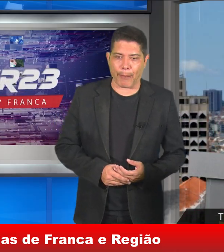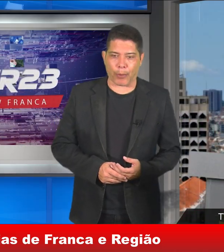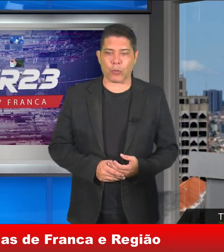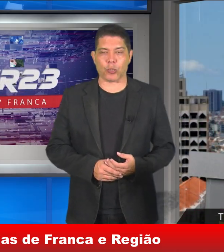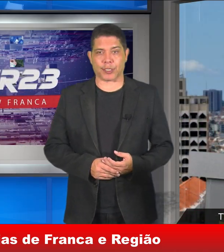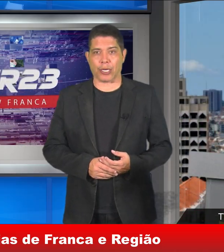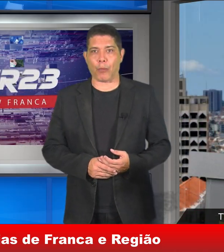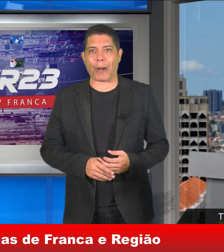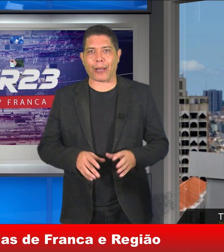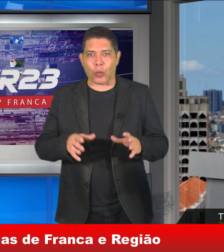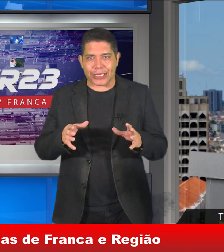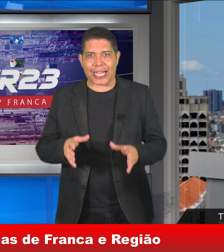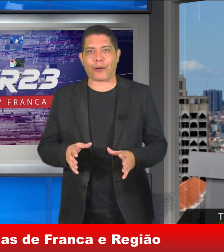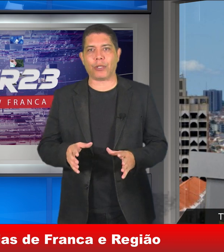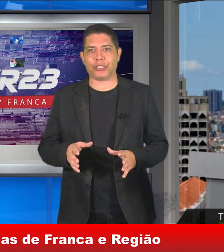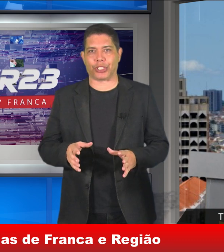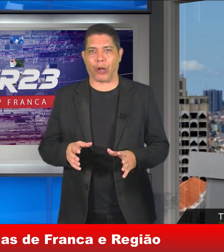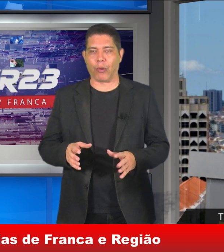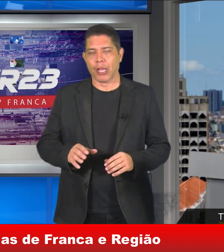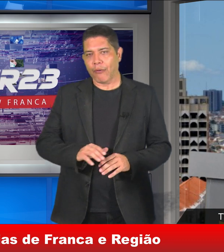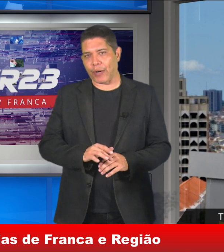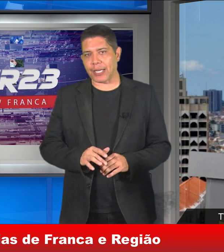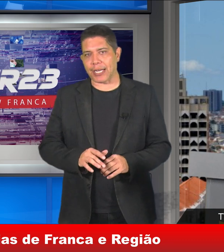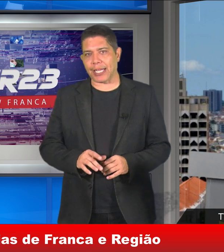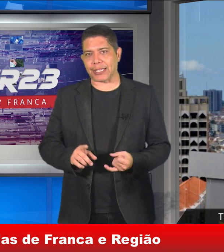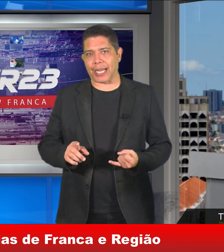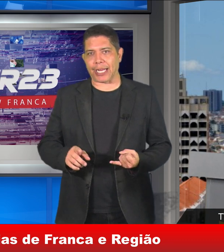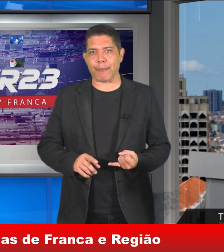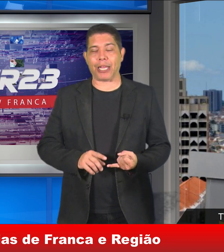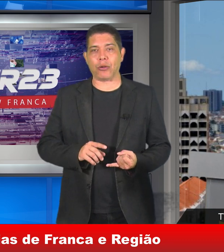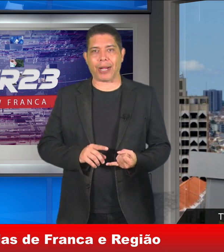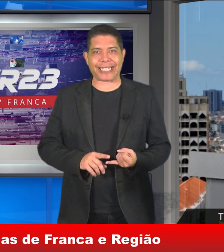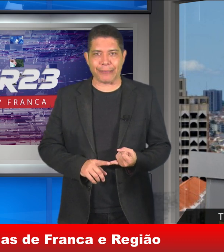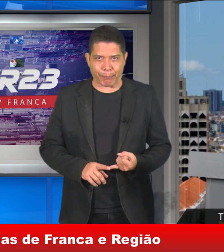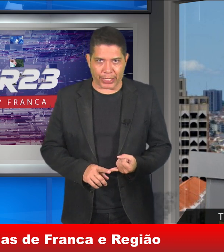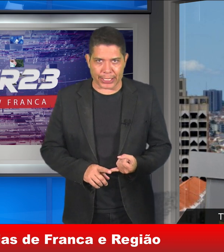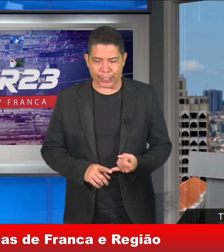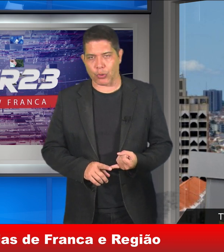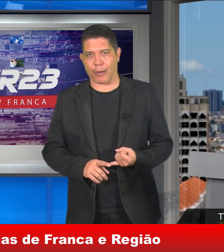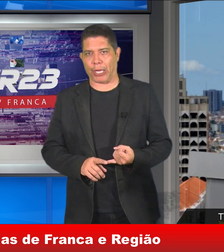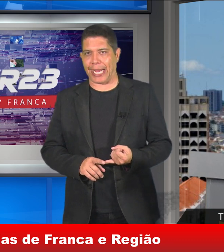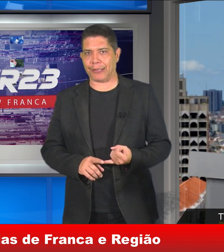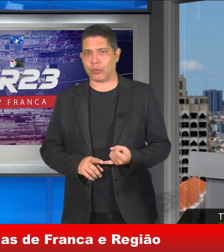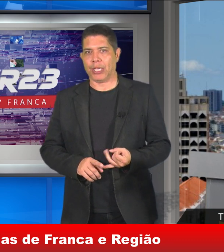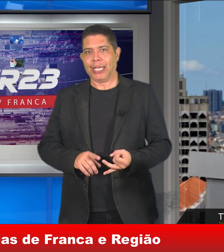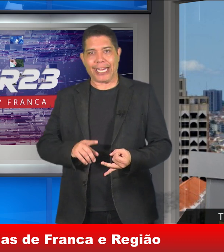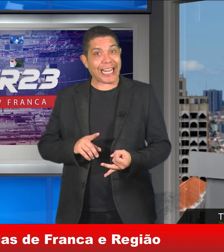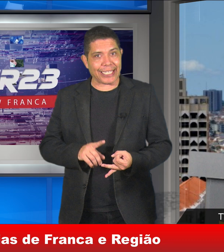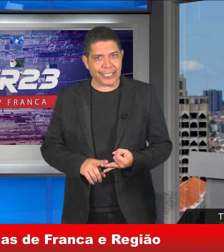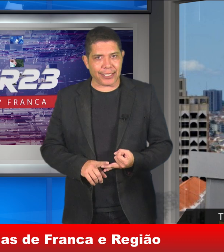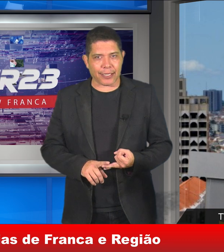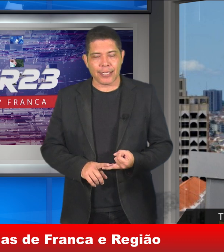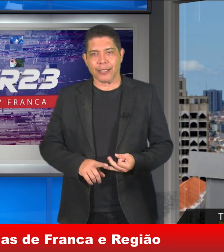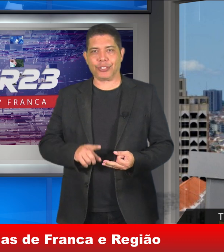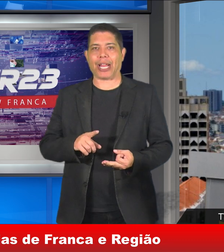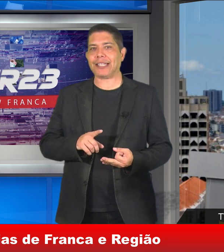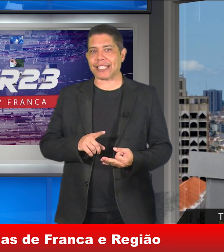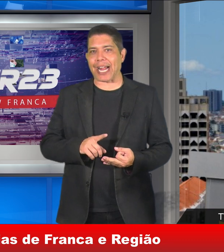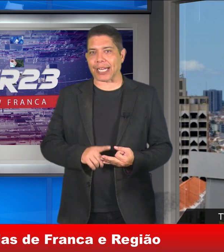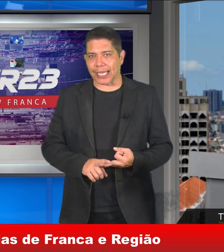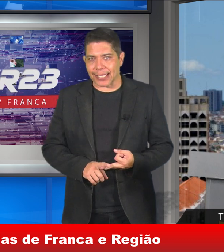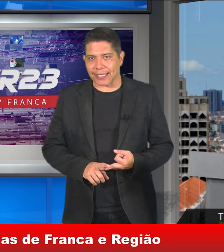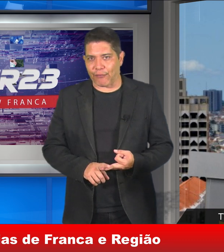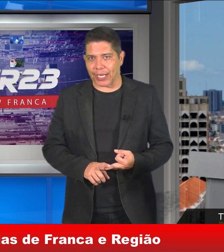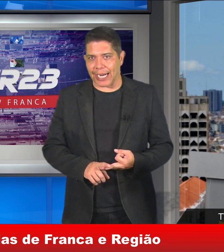lança uma promoção para lotar o lanchão. Francana tem a melhor campanha do campeonato, é a líder, já